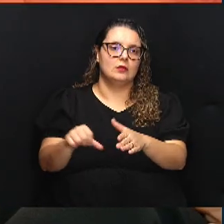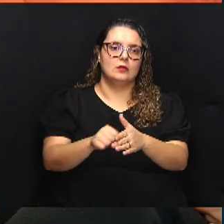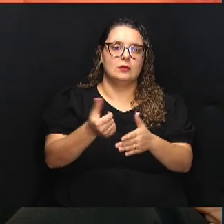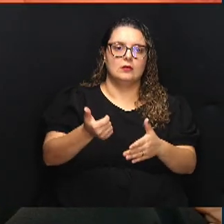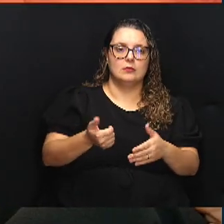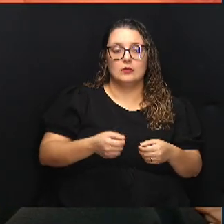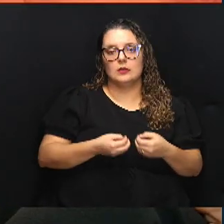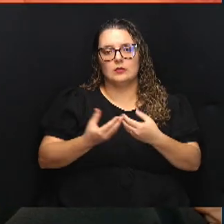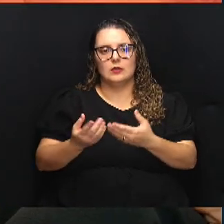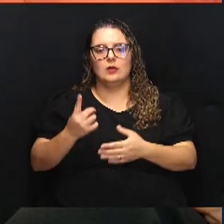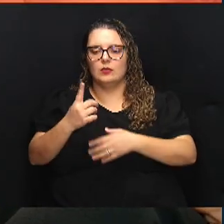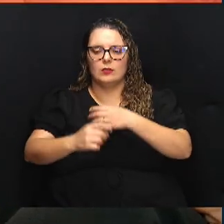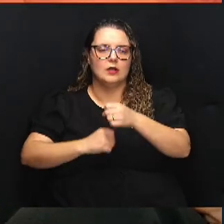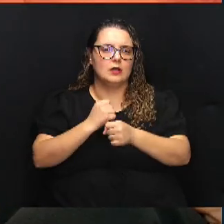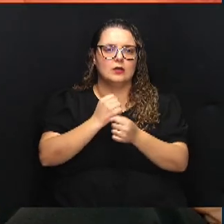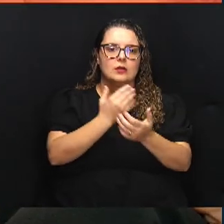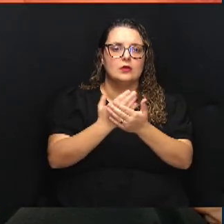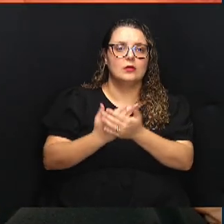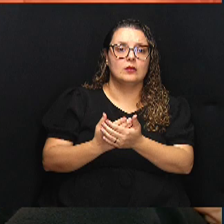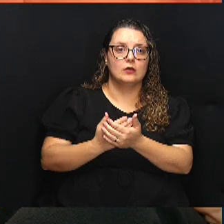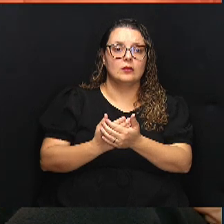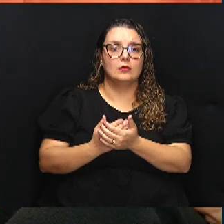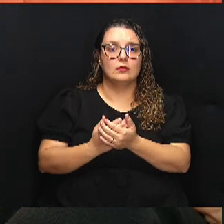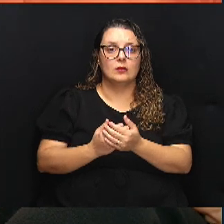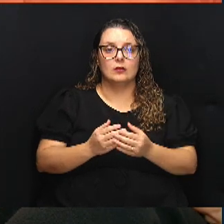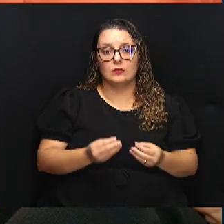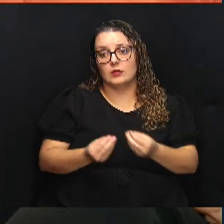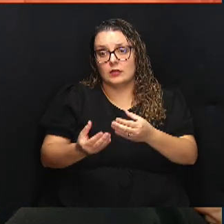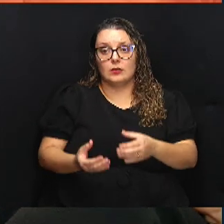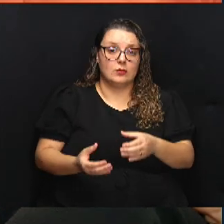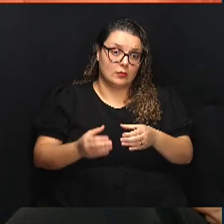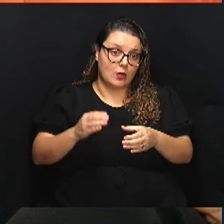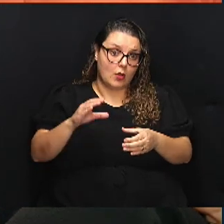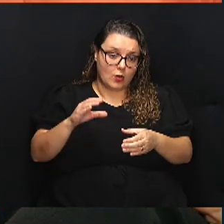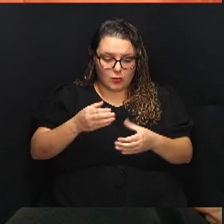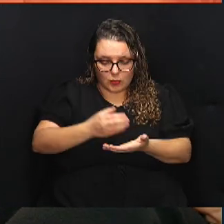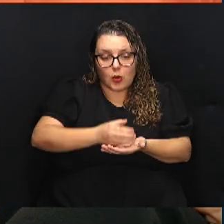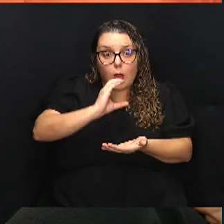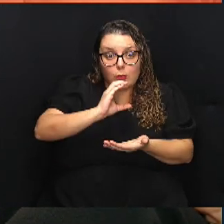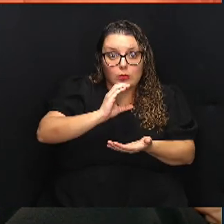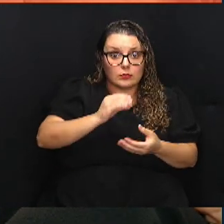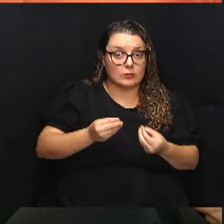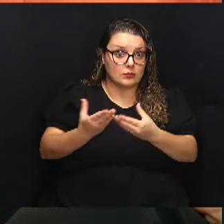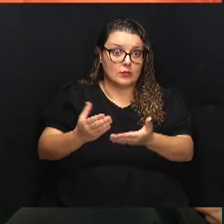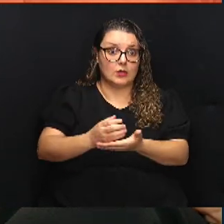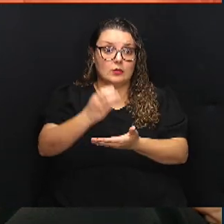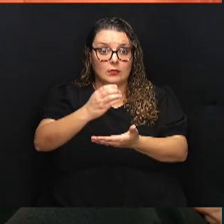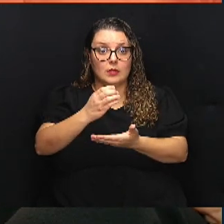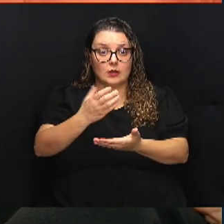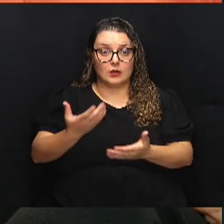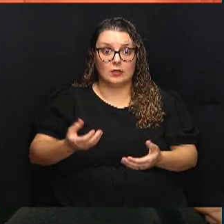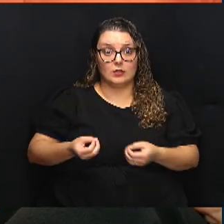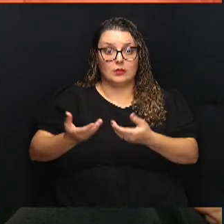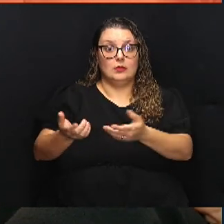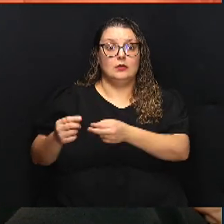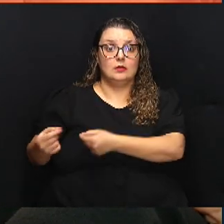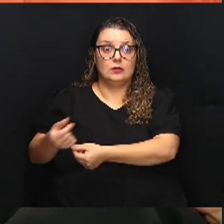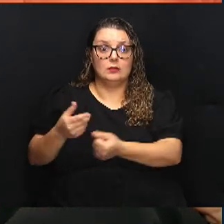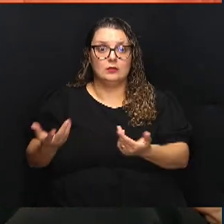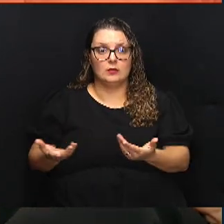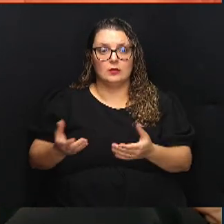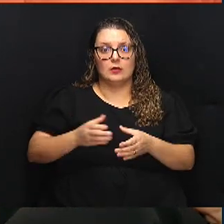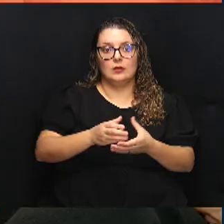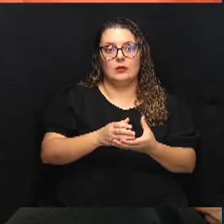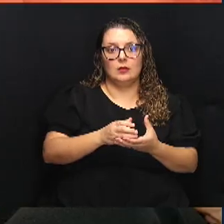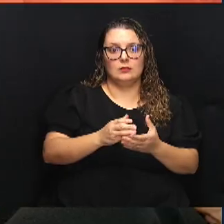um ano estudando para ver, você vai entregar um copo. É a sua primeira entrega. Você já coloca para o mercado. Putz, seu copo